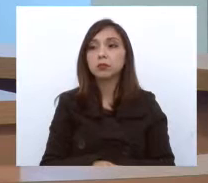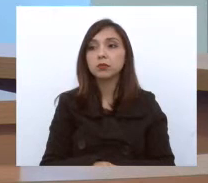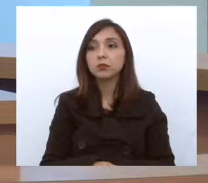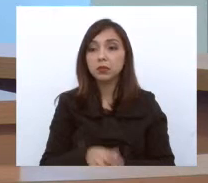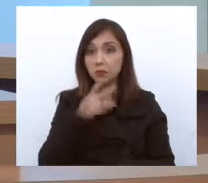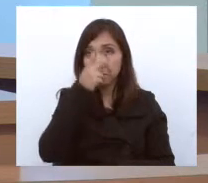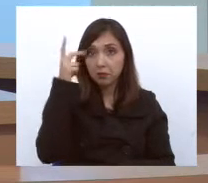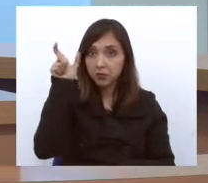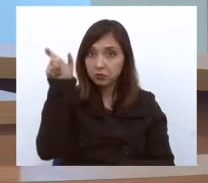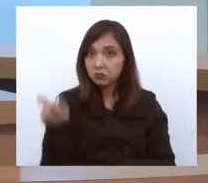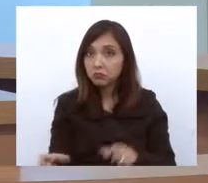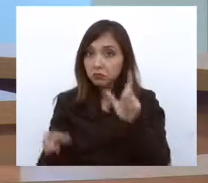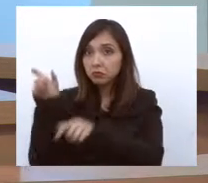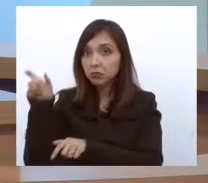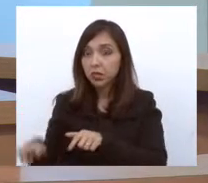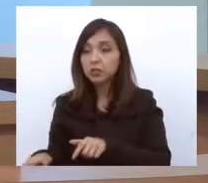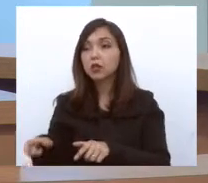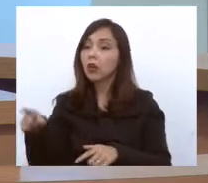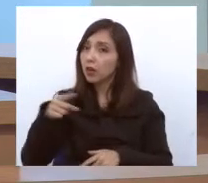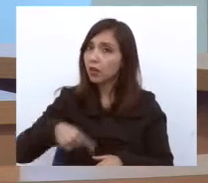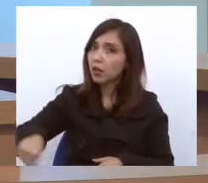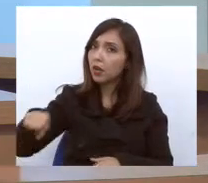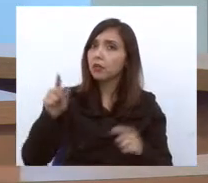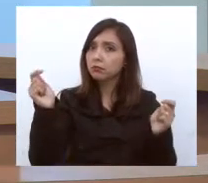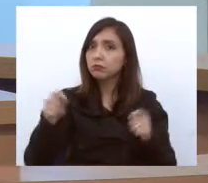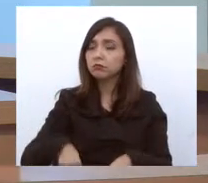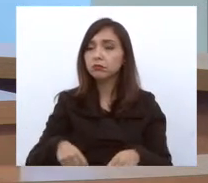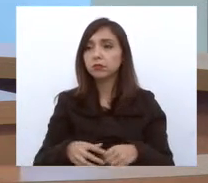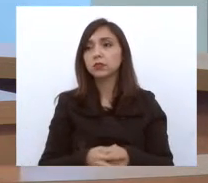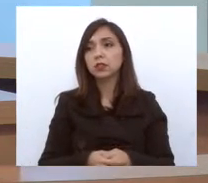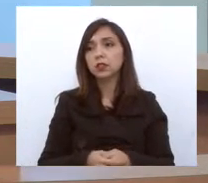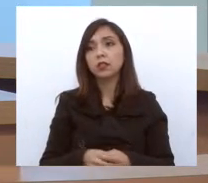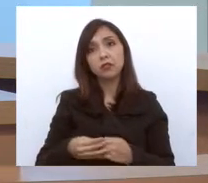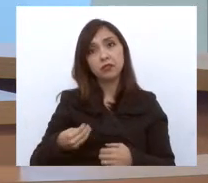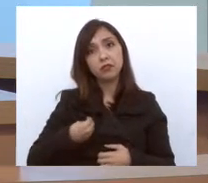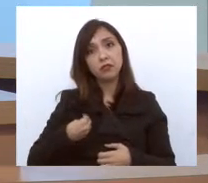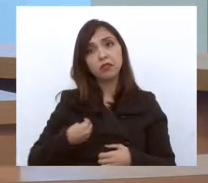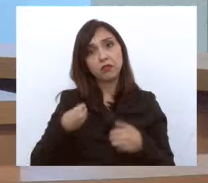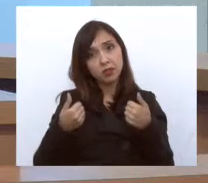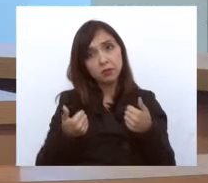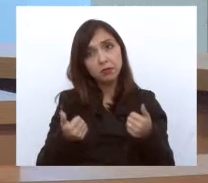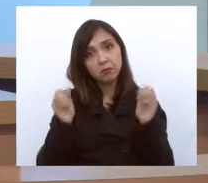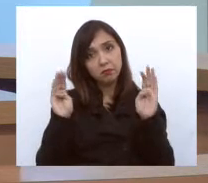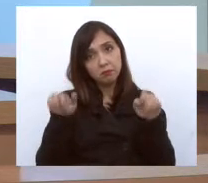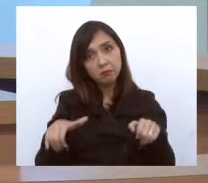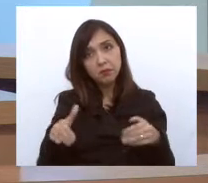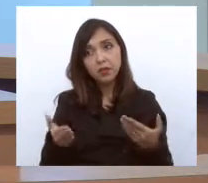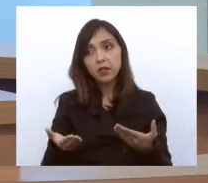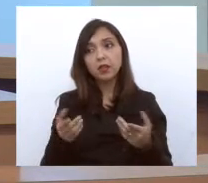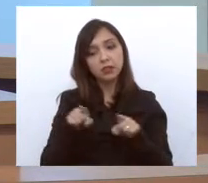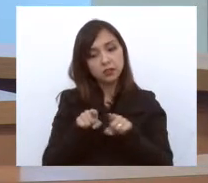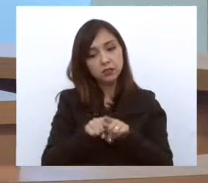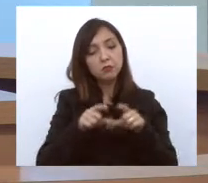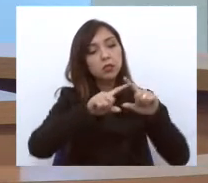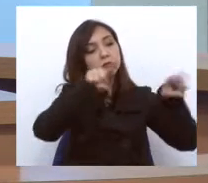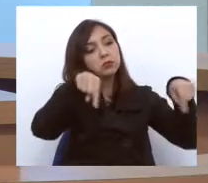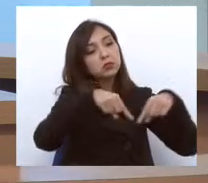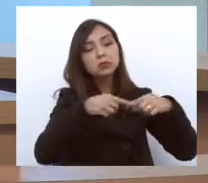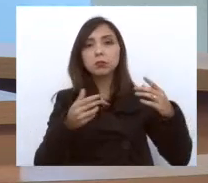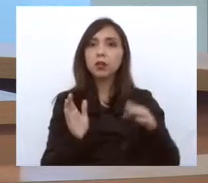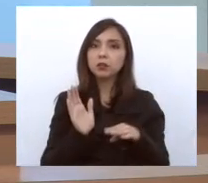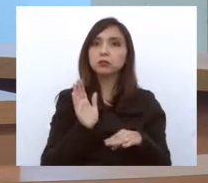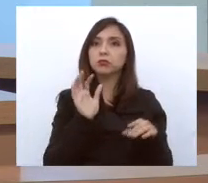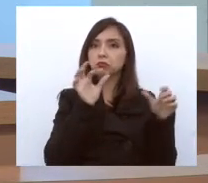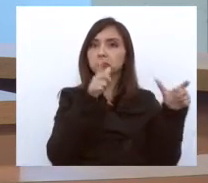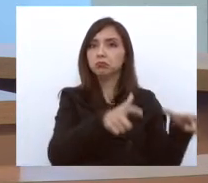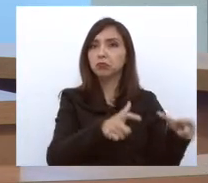essas pessoas tenham mais condições para viver bem e ocupar bem aqueles espaços que estão